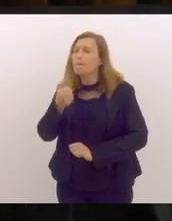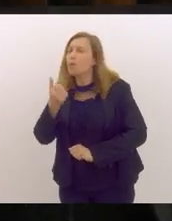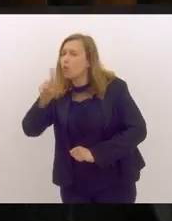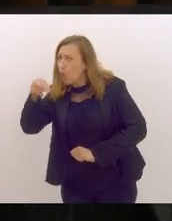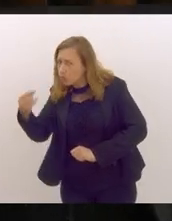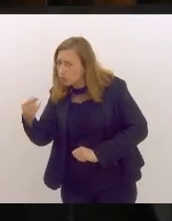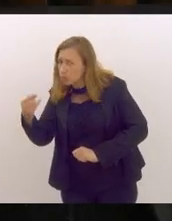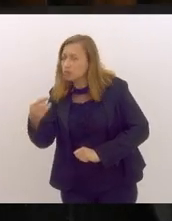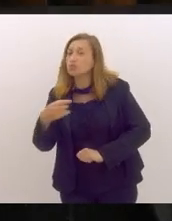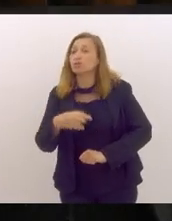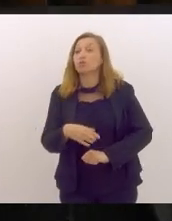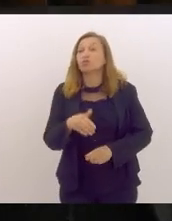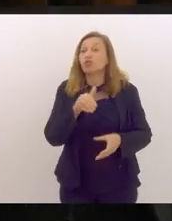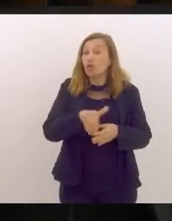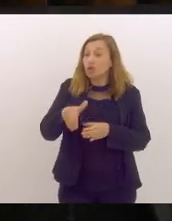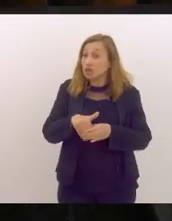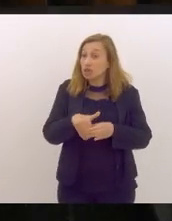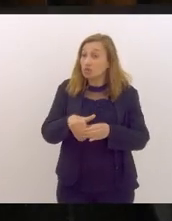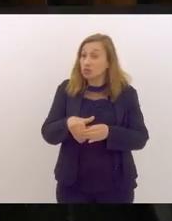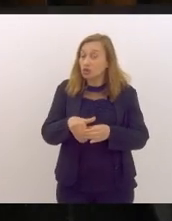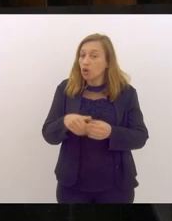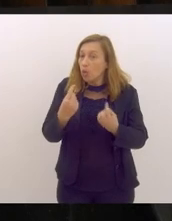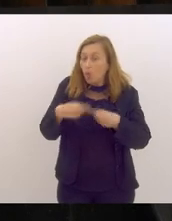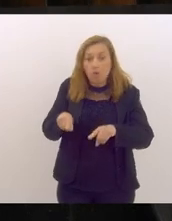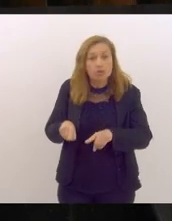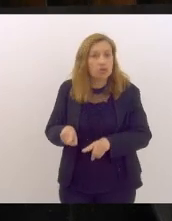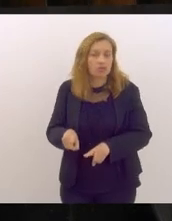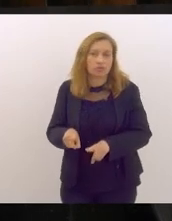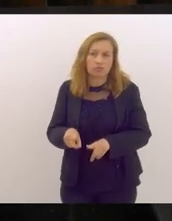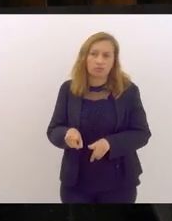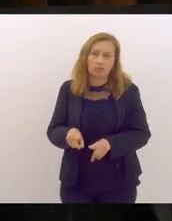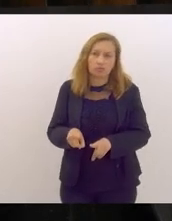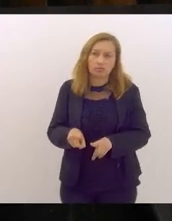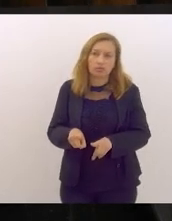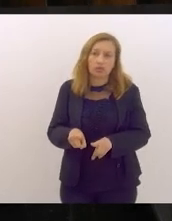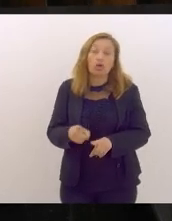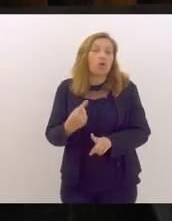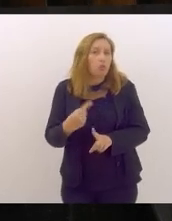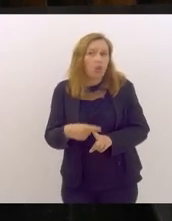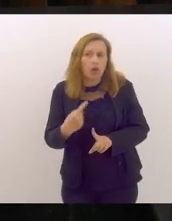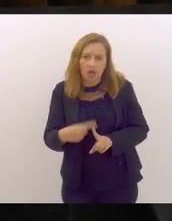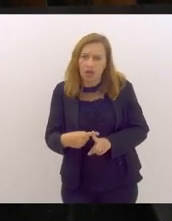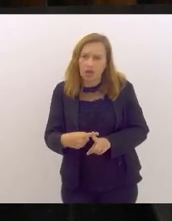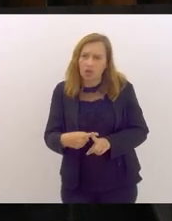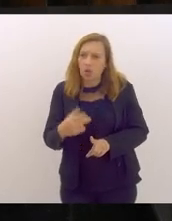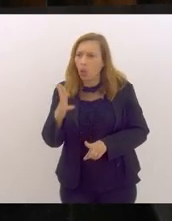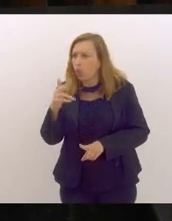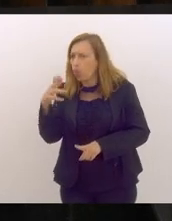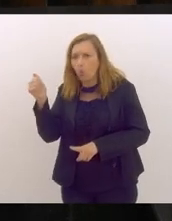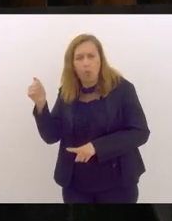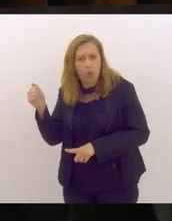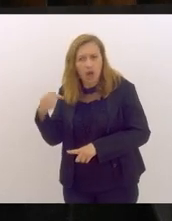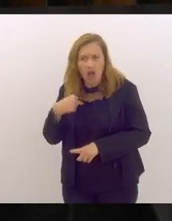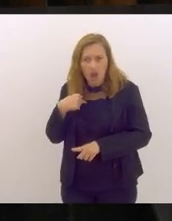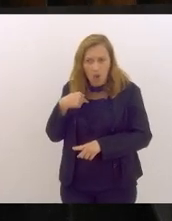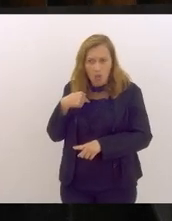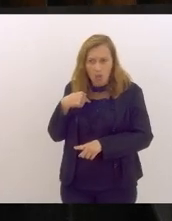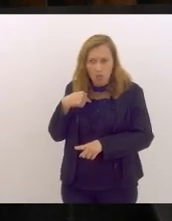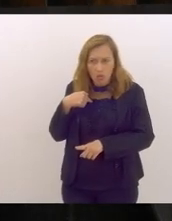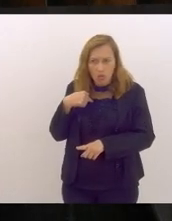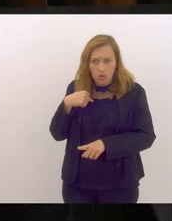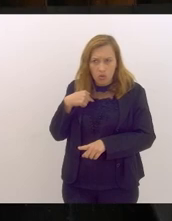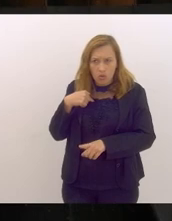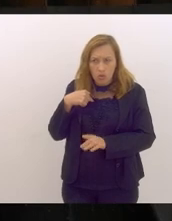outros, votamos contrários, porque jamais eu colocaria no